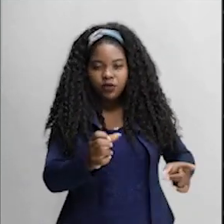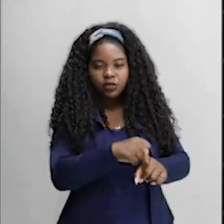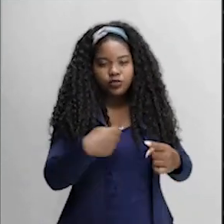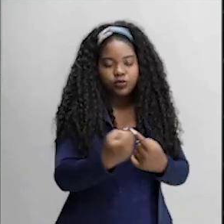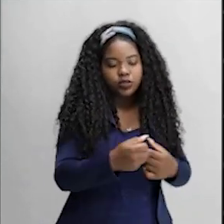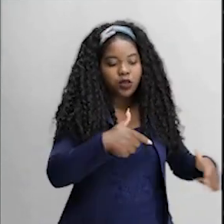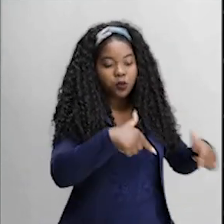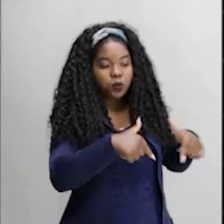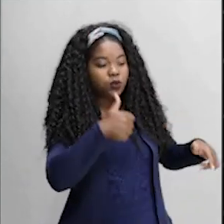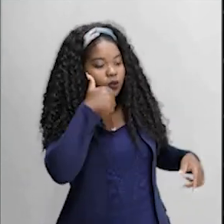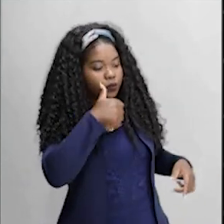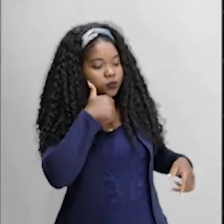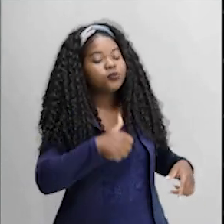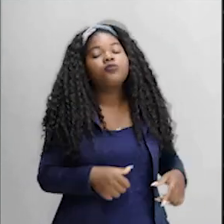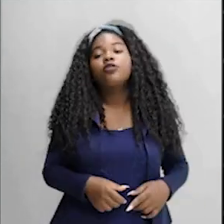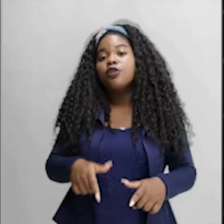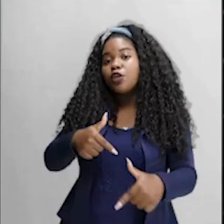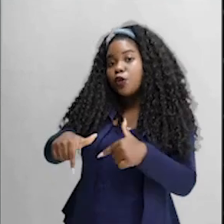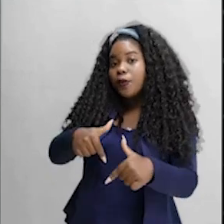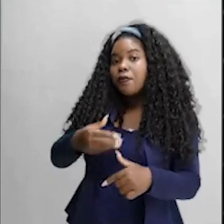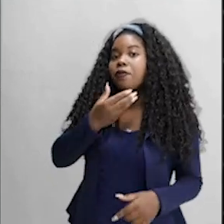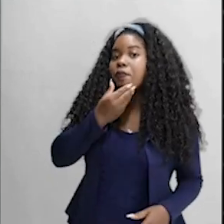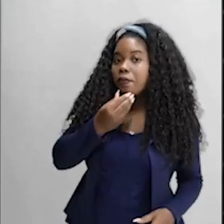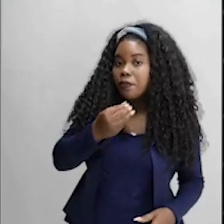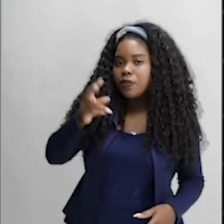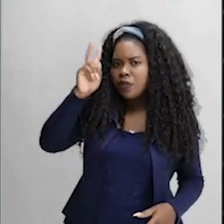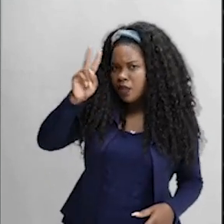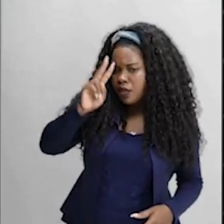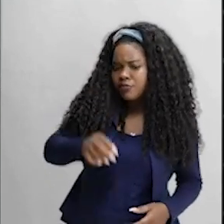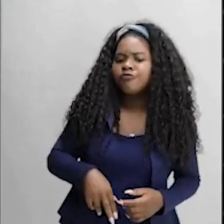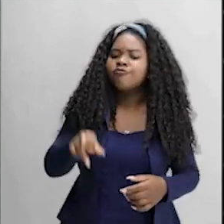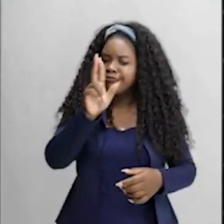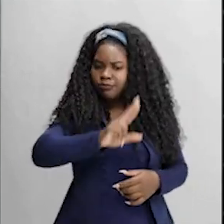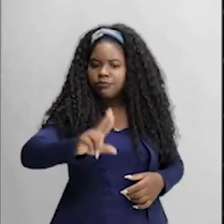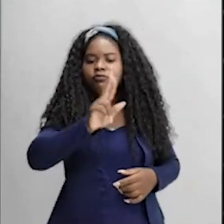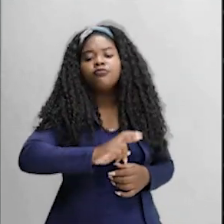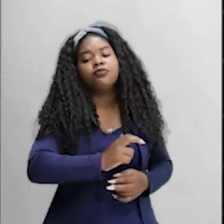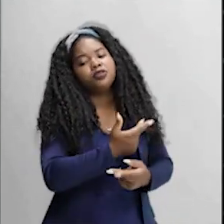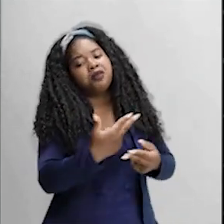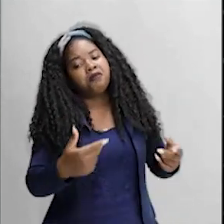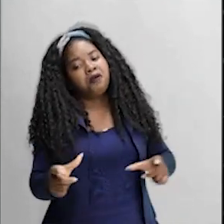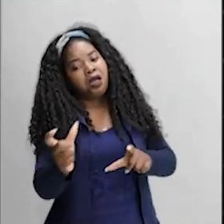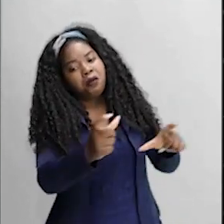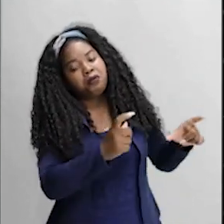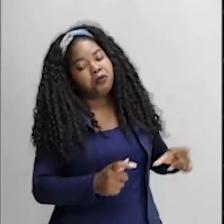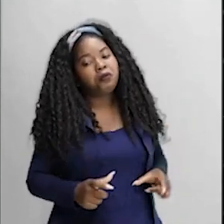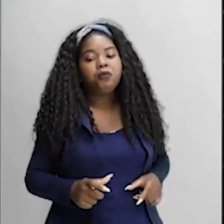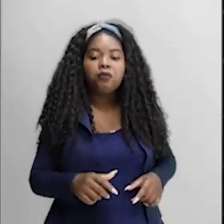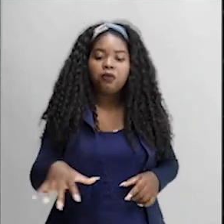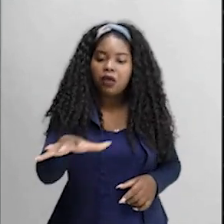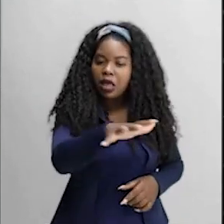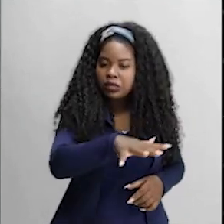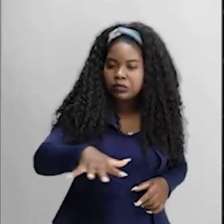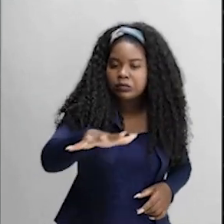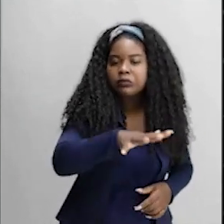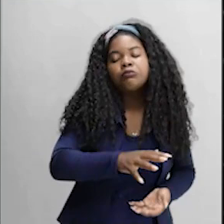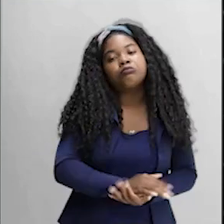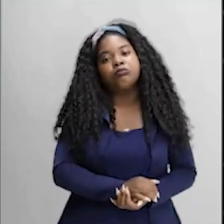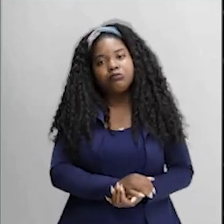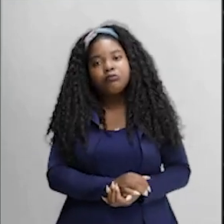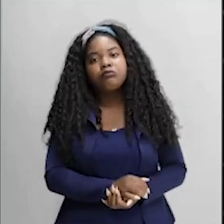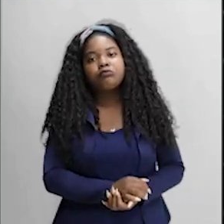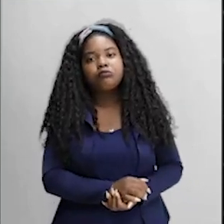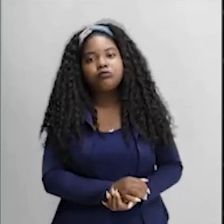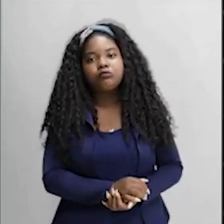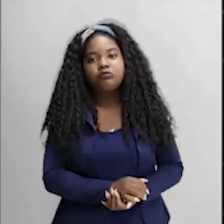trabalho da mulher e o trabalho do homem, lembra? Até isso é usado em muitos lugares, claro, né? Alguns lugares aí, vários